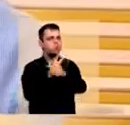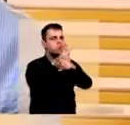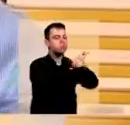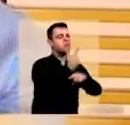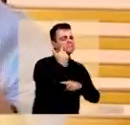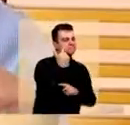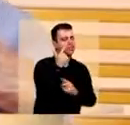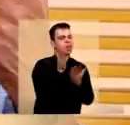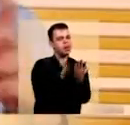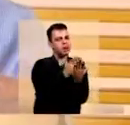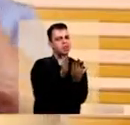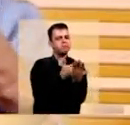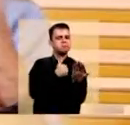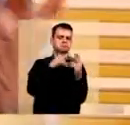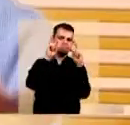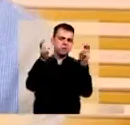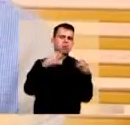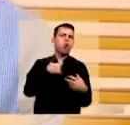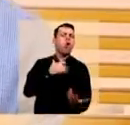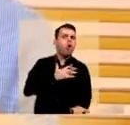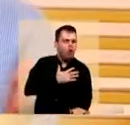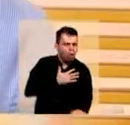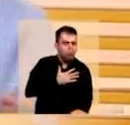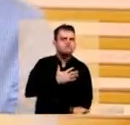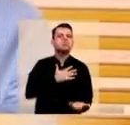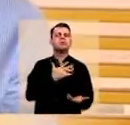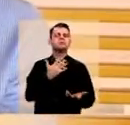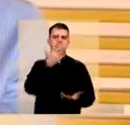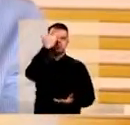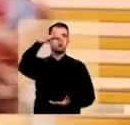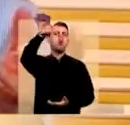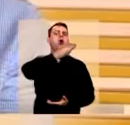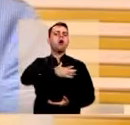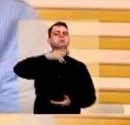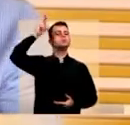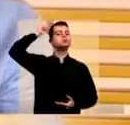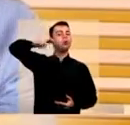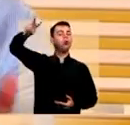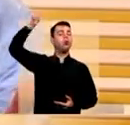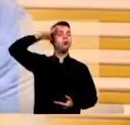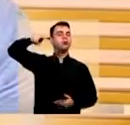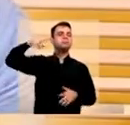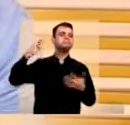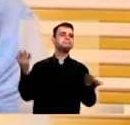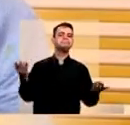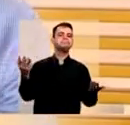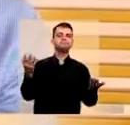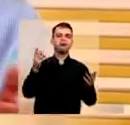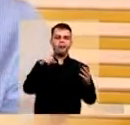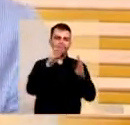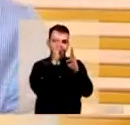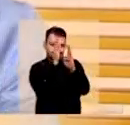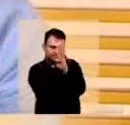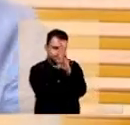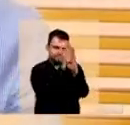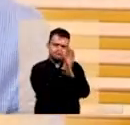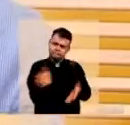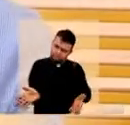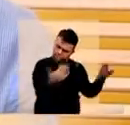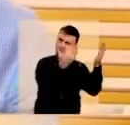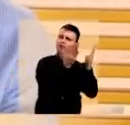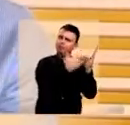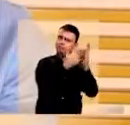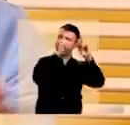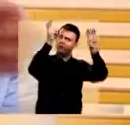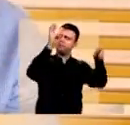procura entender, ver que ele deve gostar de algum assunto. Né? Tem gente que gosta de história, por exemplo, de detetive. vai